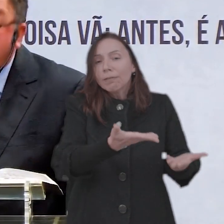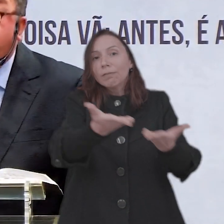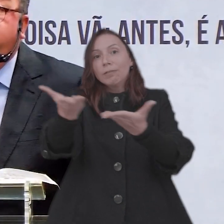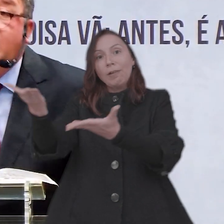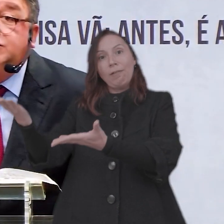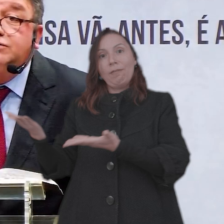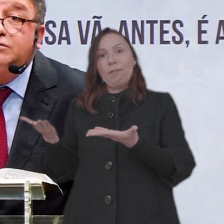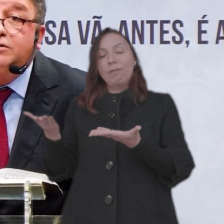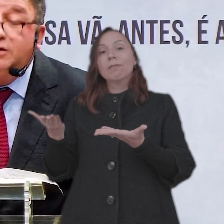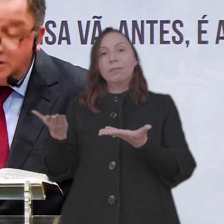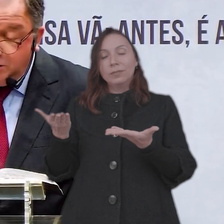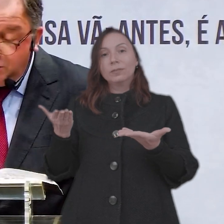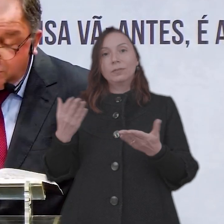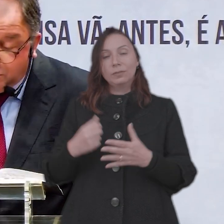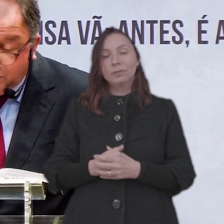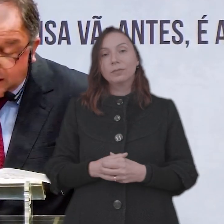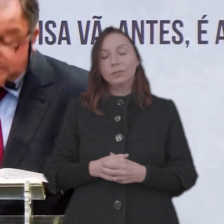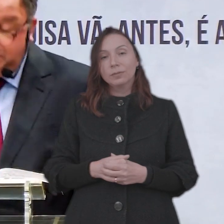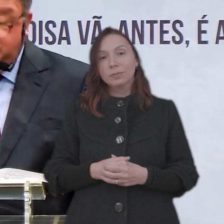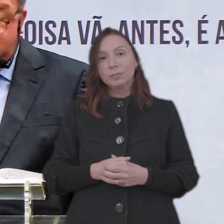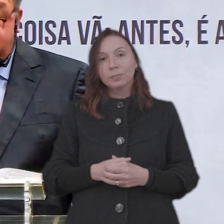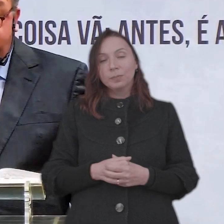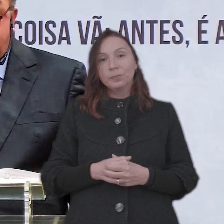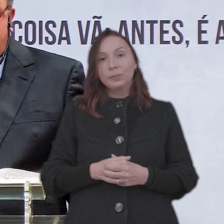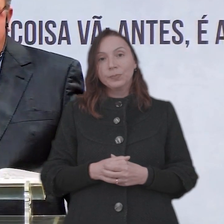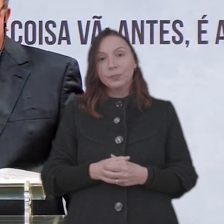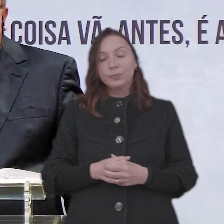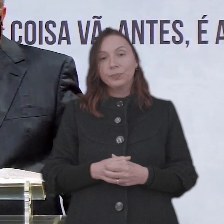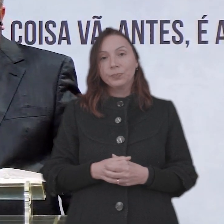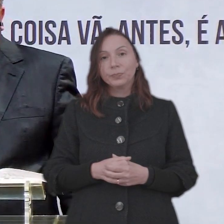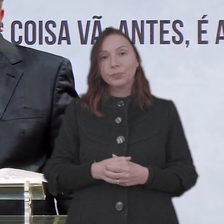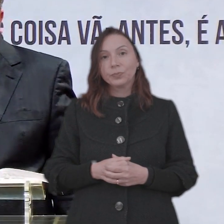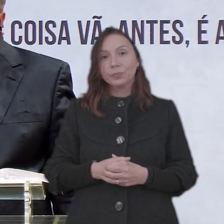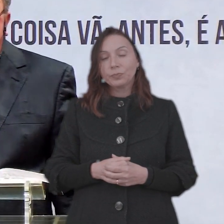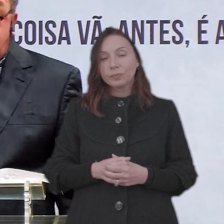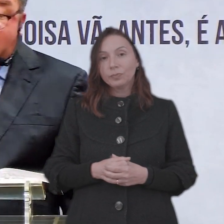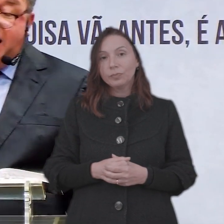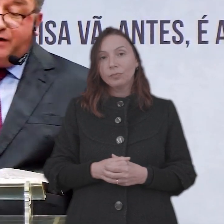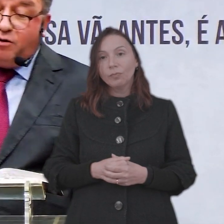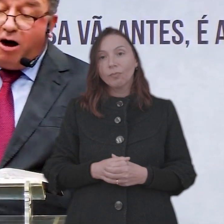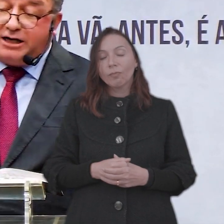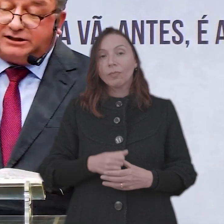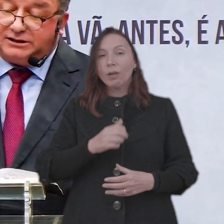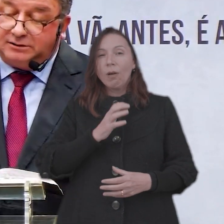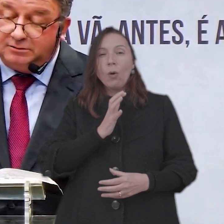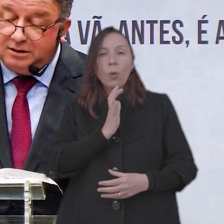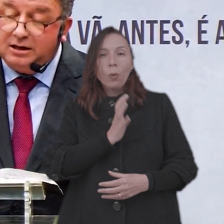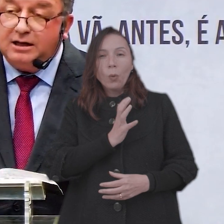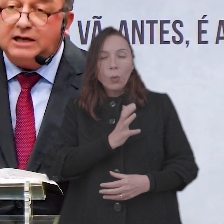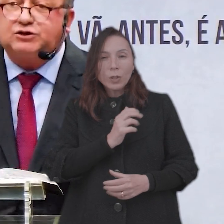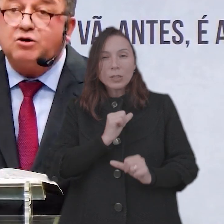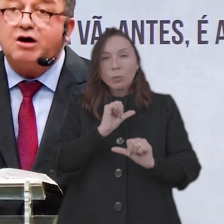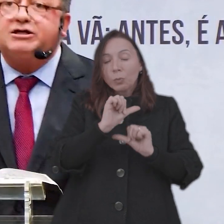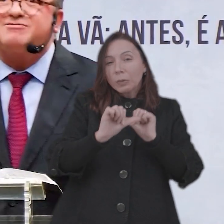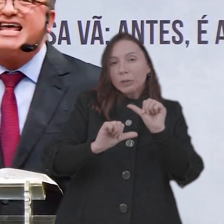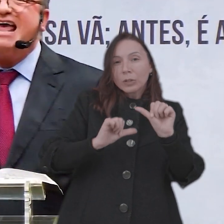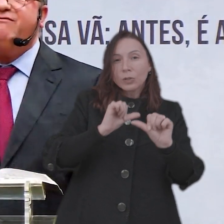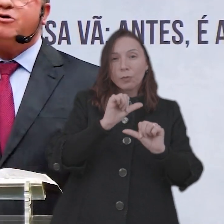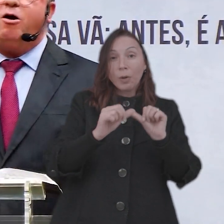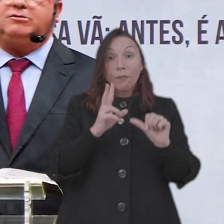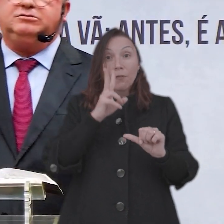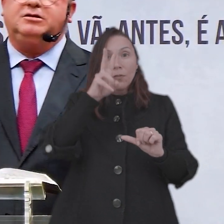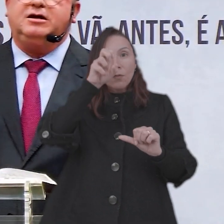fortalecerá o vosso coração. Essa expressão, e revigore-se, não sou eu